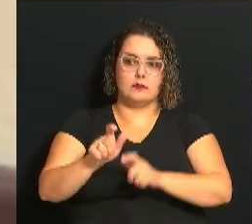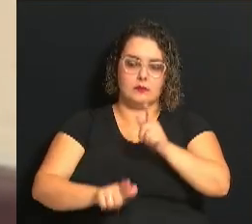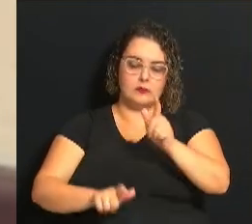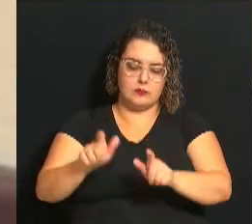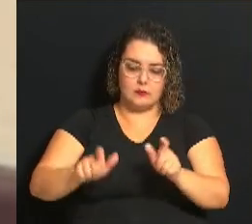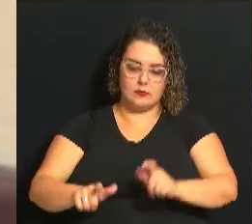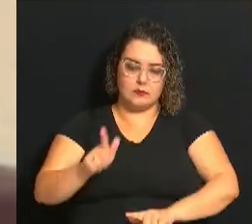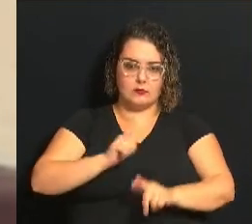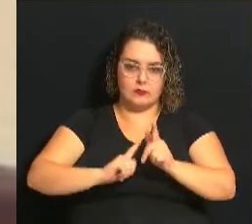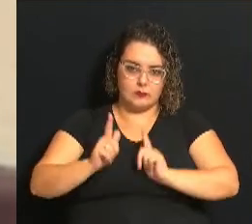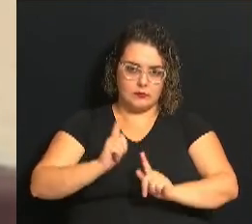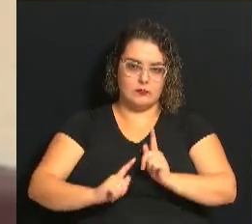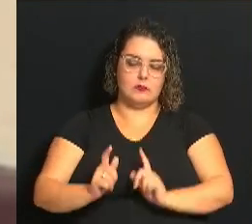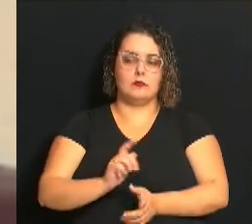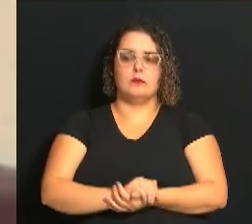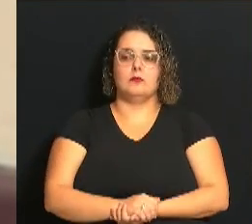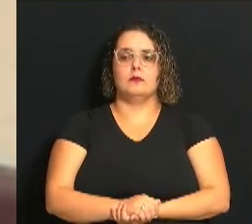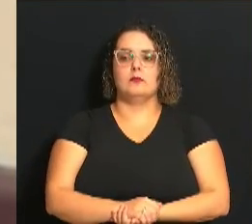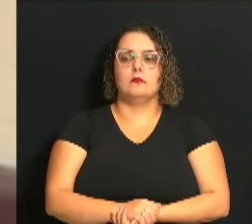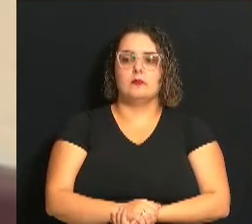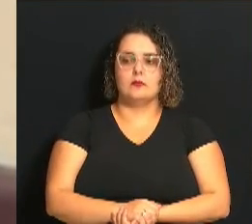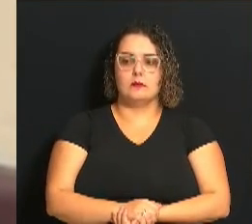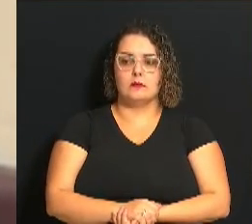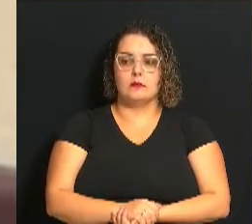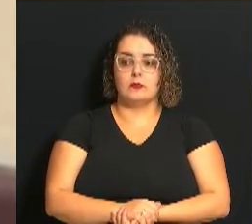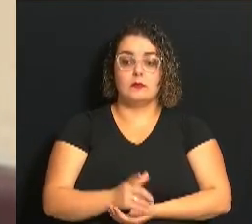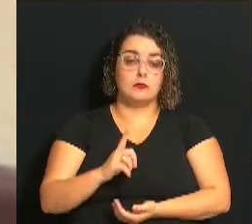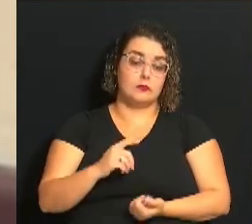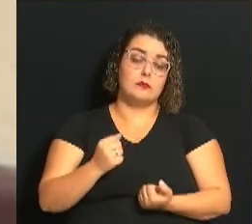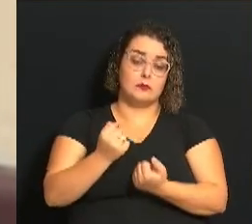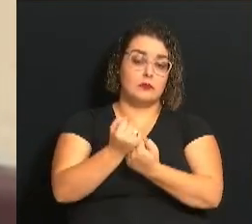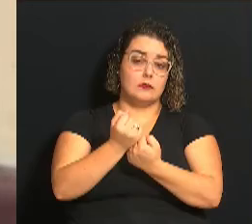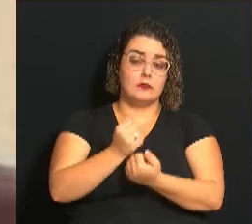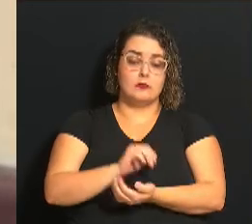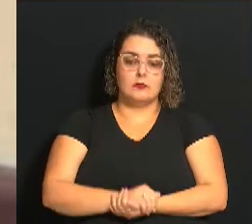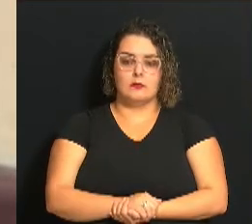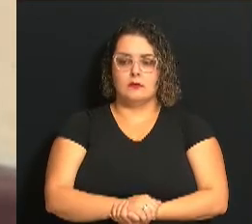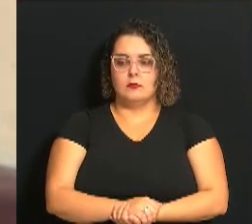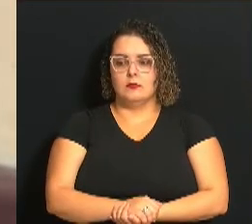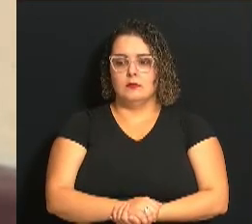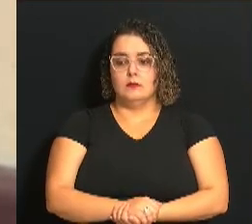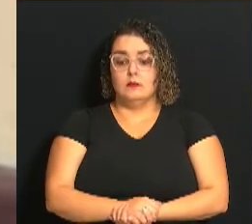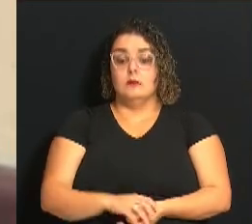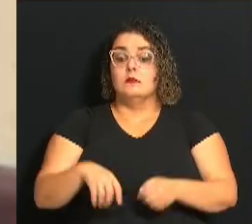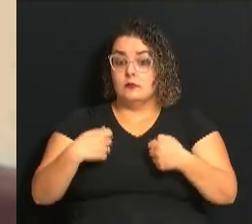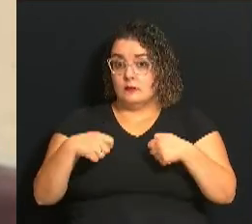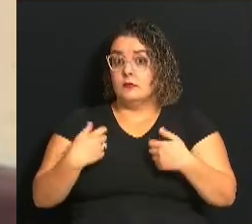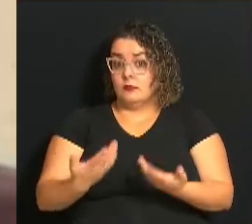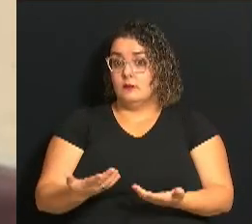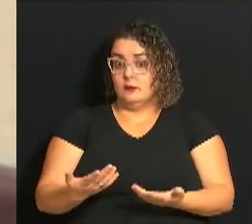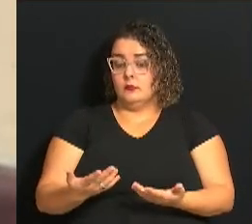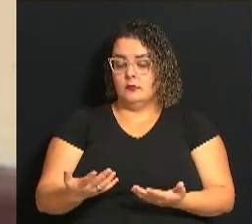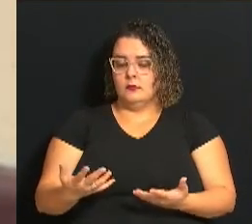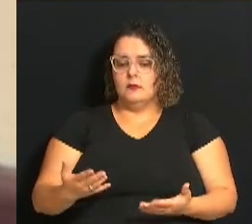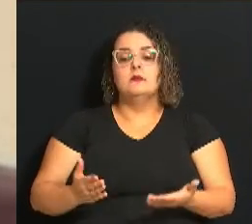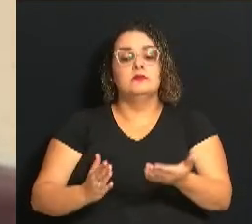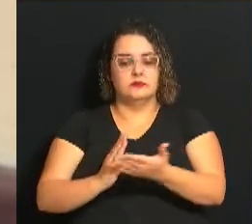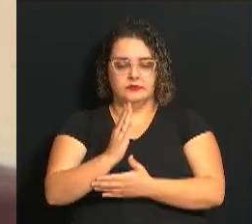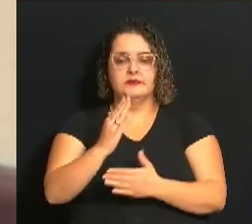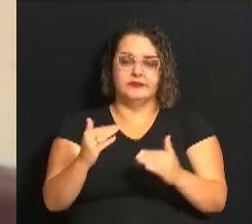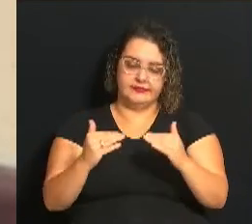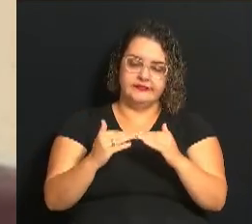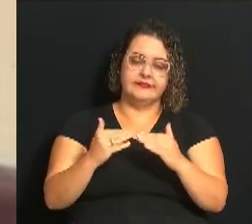tem o nosso apoio, e a gente entende aí, né, que ser necessário, e conta aí com a aprovação,